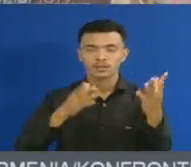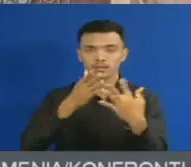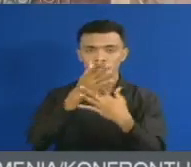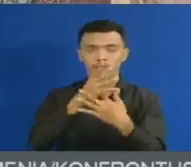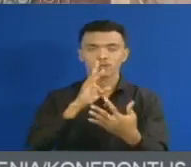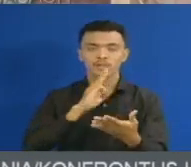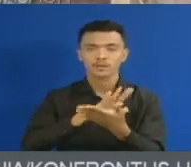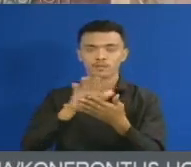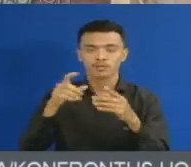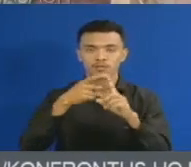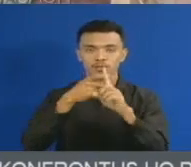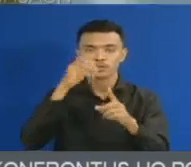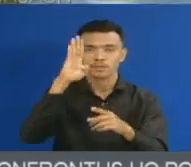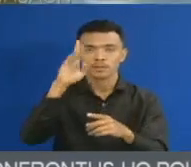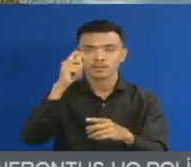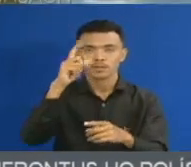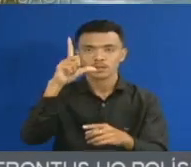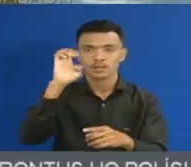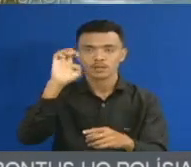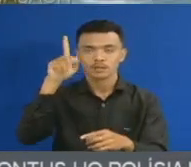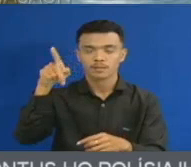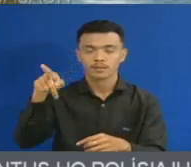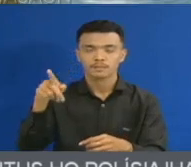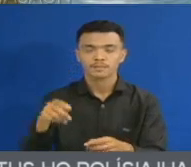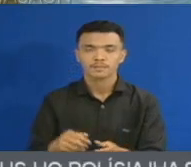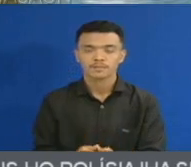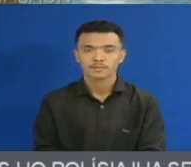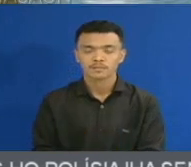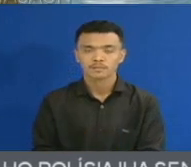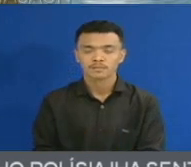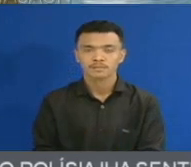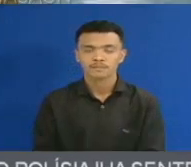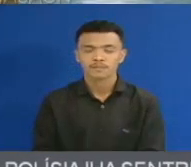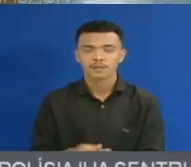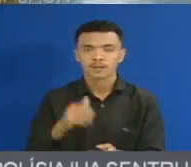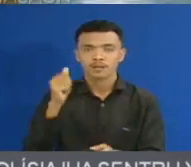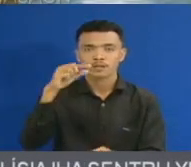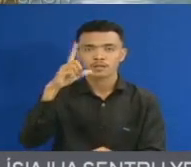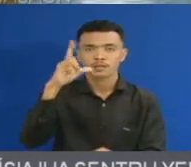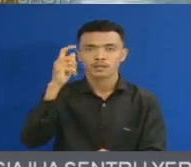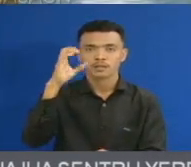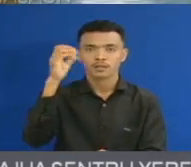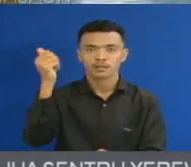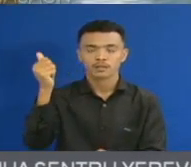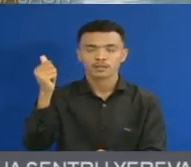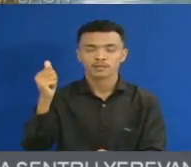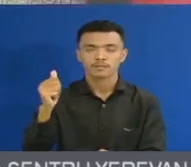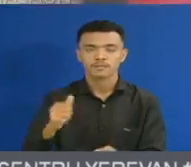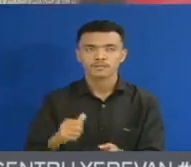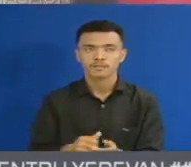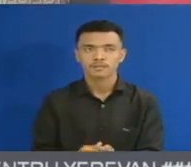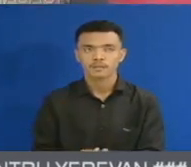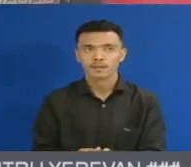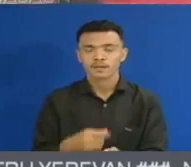Husibe Timor-Leste, empresa pública BTLP. Residente Angelica Alves, no Norberta Espírito